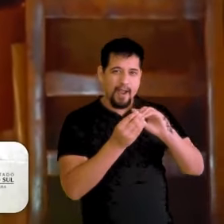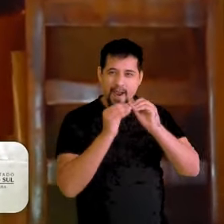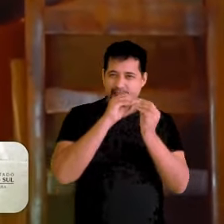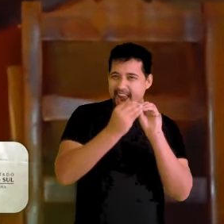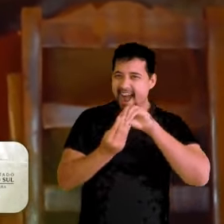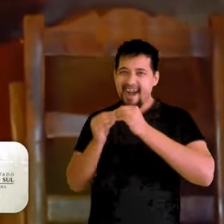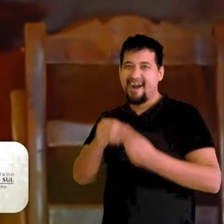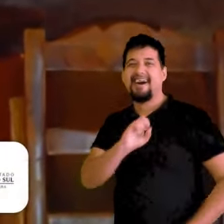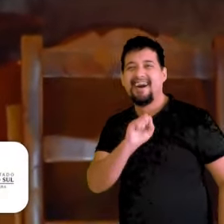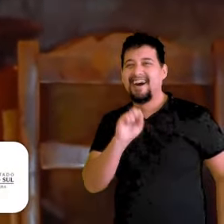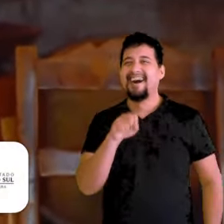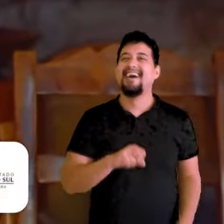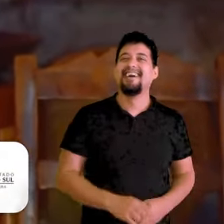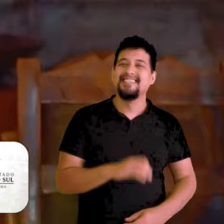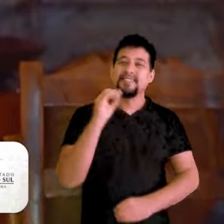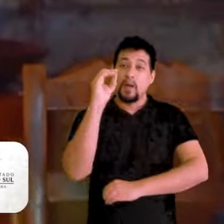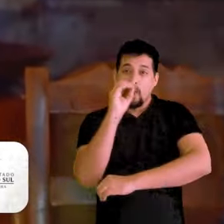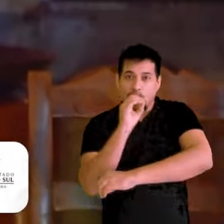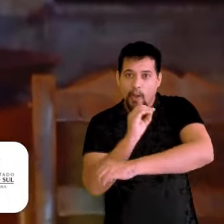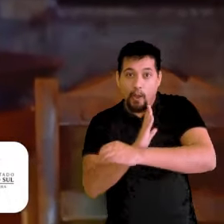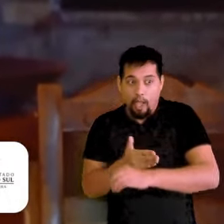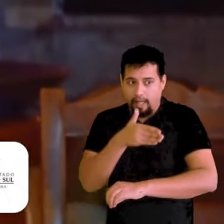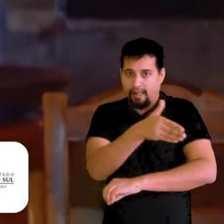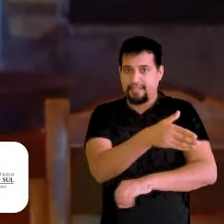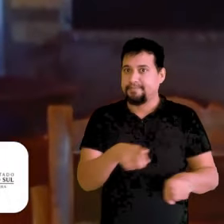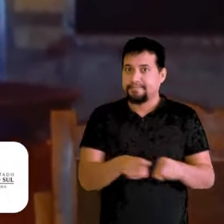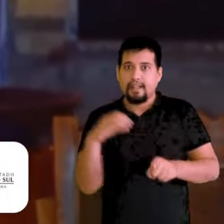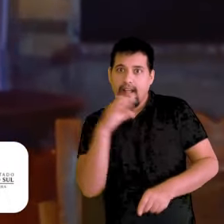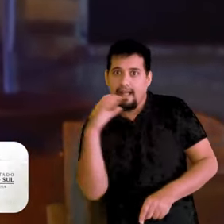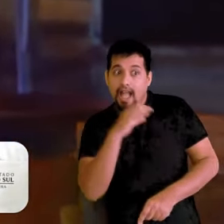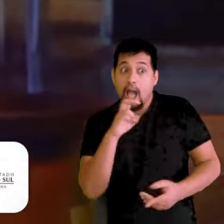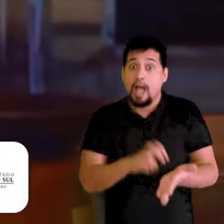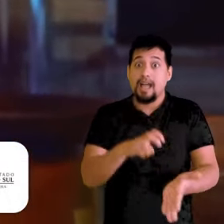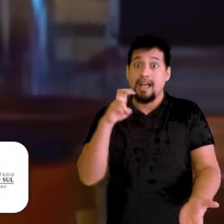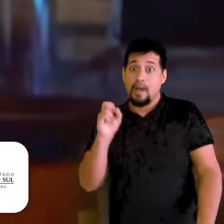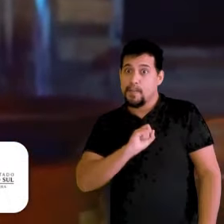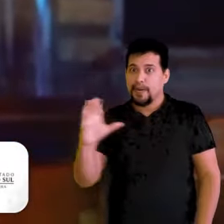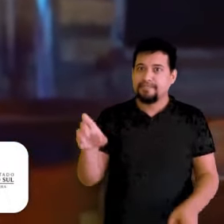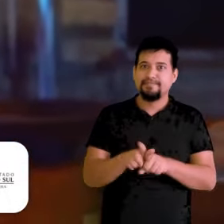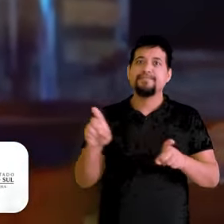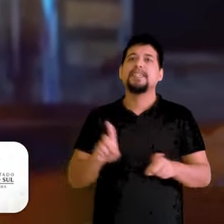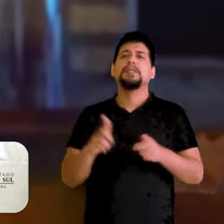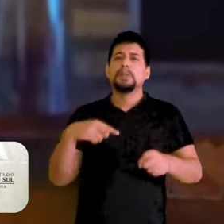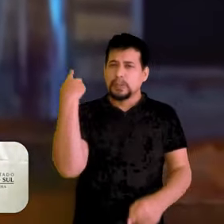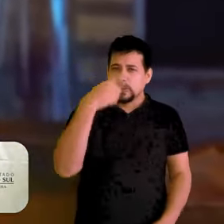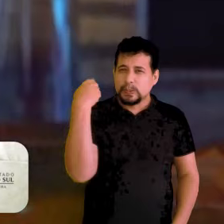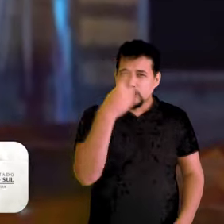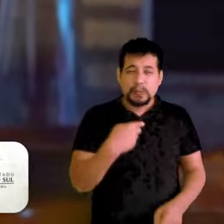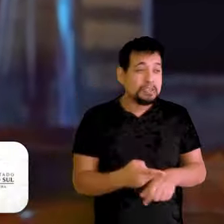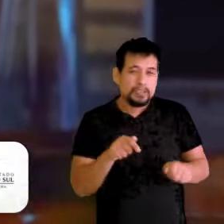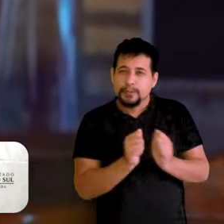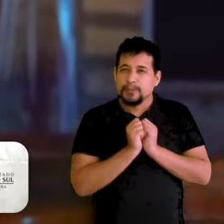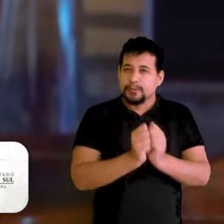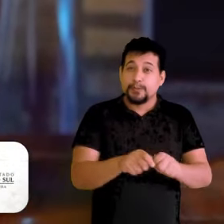beijo na boca, embala o sonho da pequena. De tá desvinda, já me achei o bem faceiro. Chego ligeiro na manhã do envolvimento. Eu